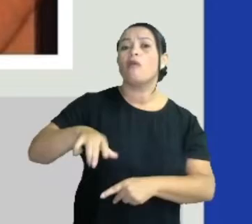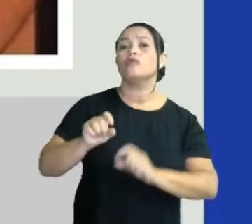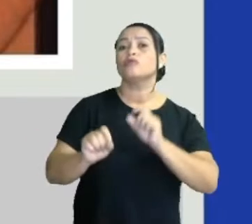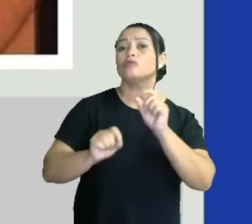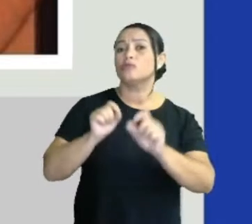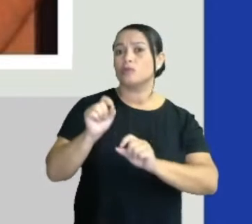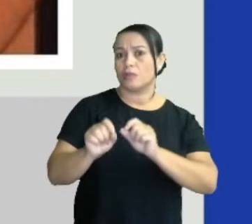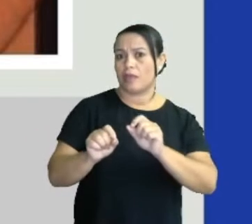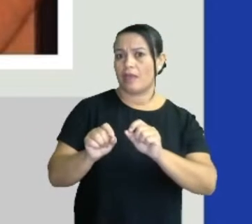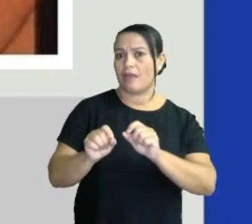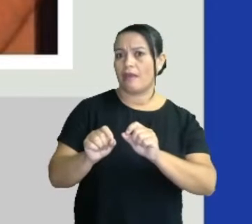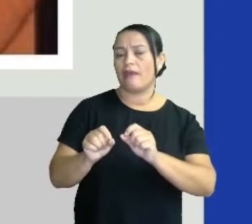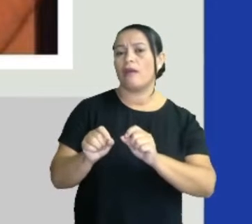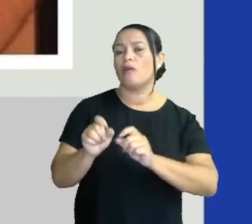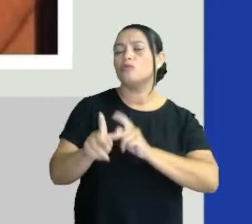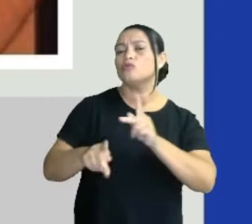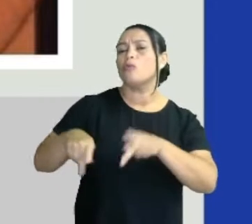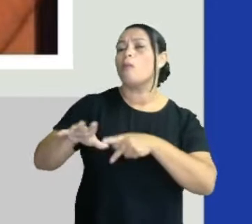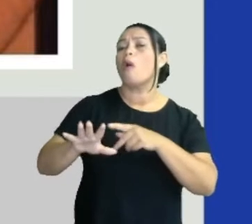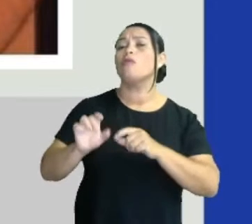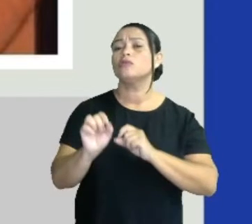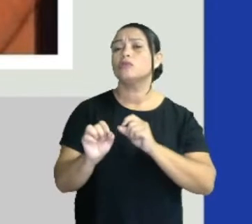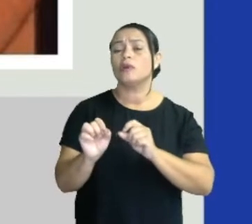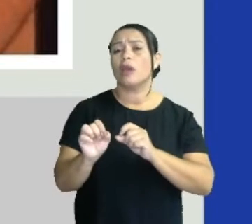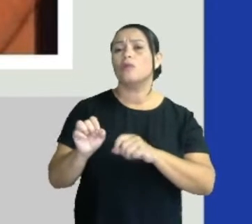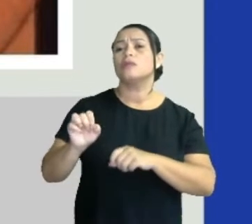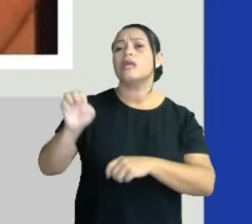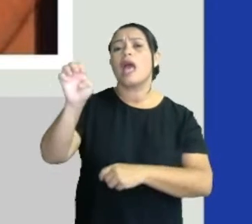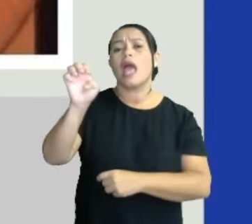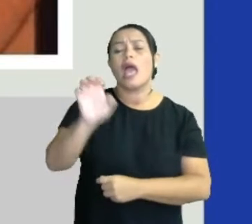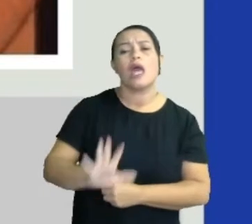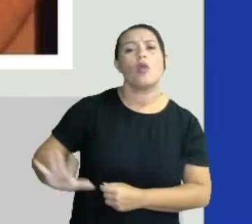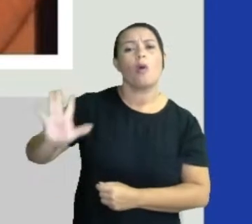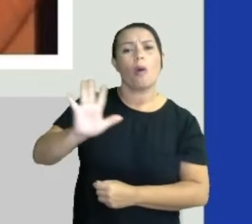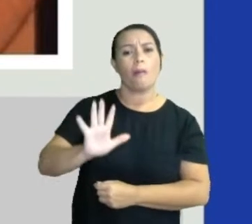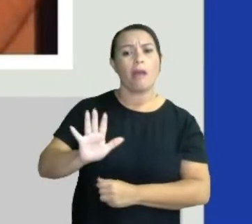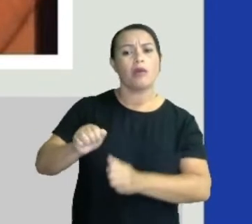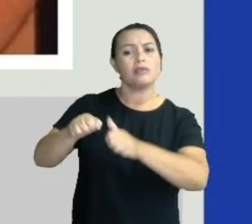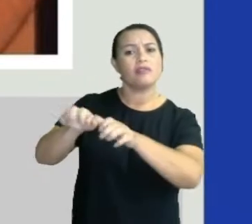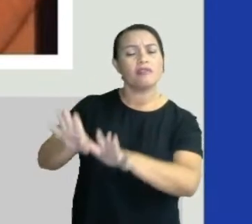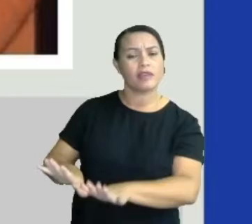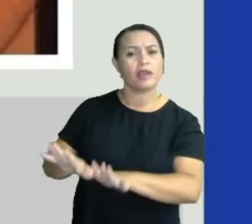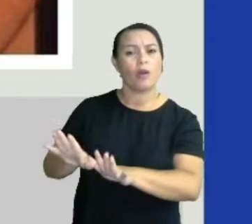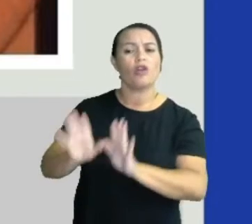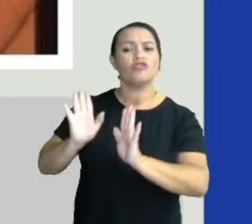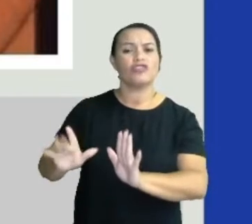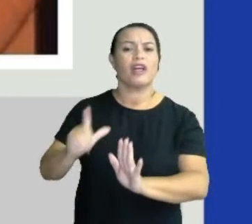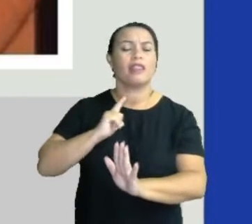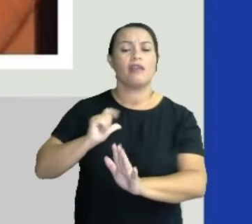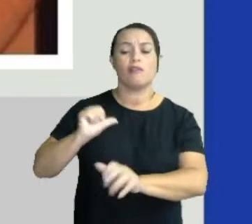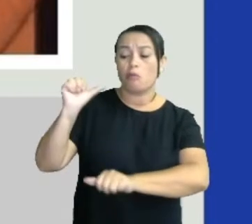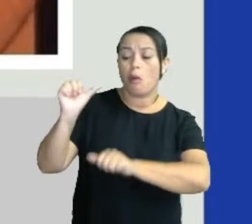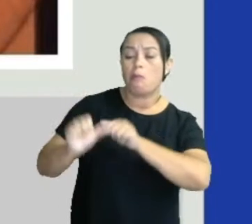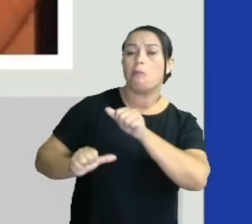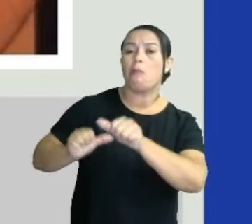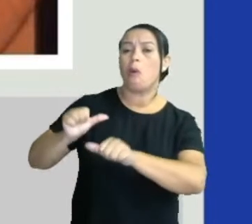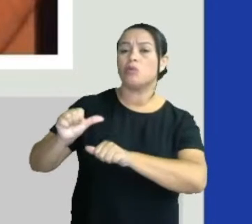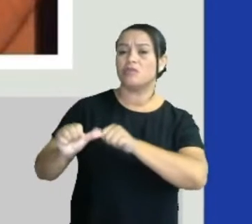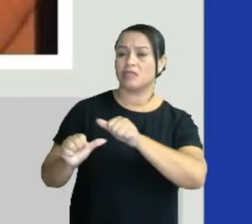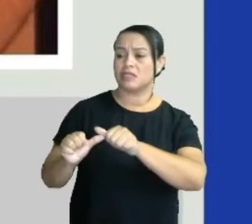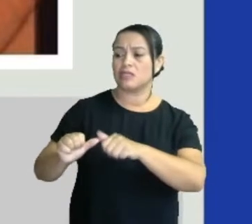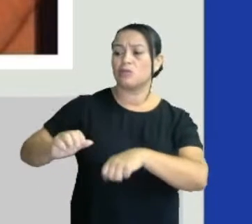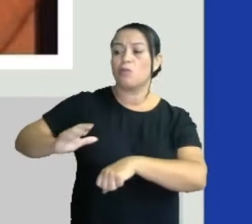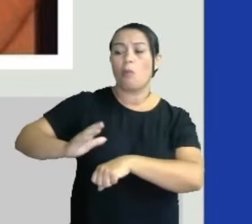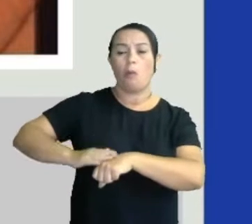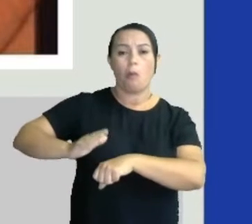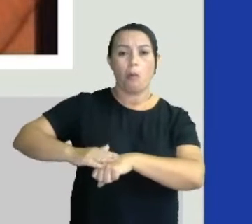esse estabelecimento trouxe já uma forma de modificação daquele